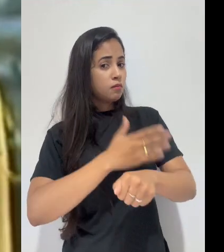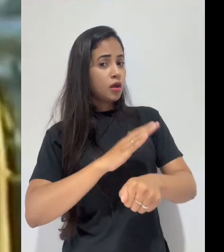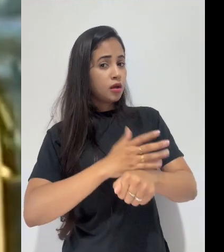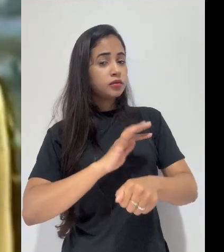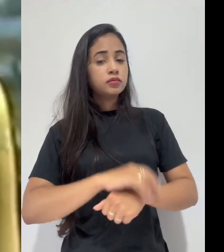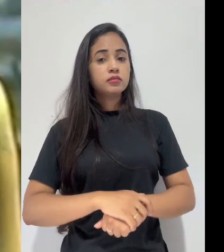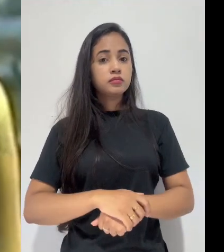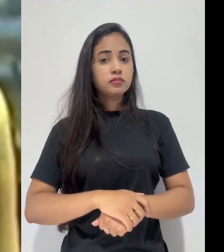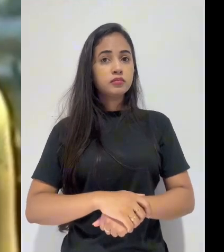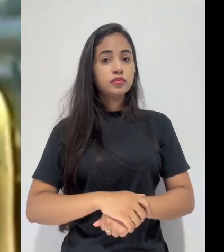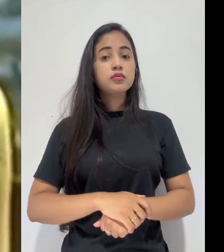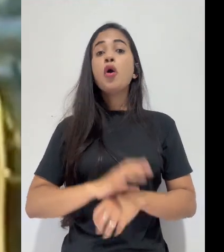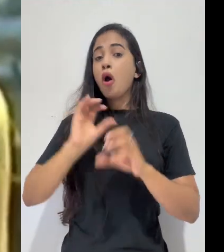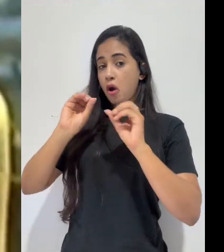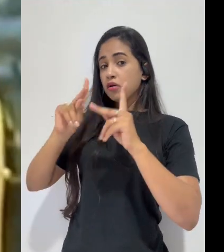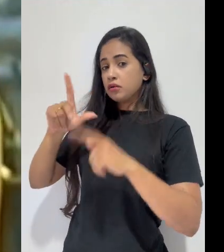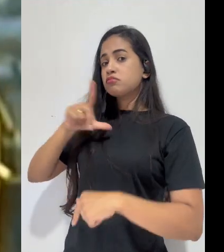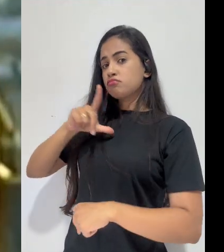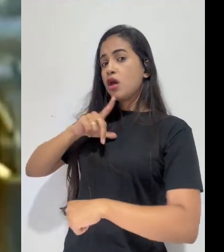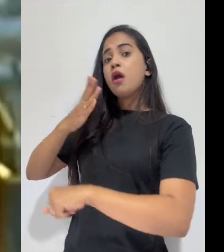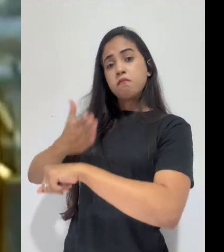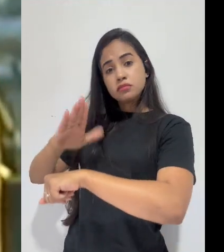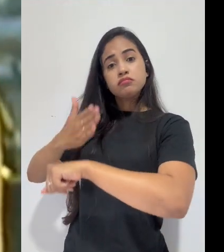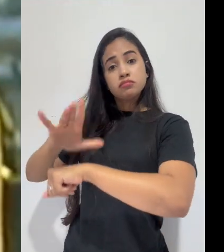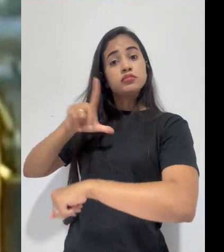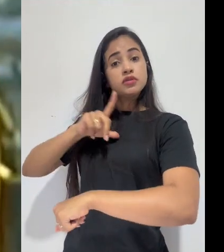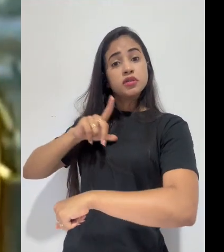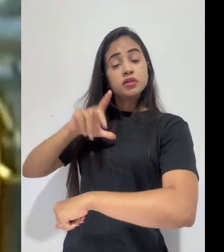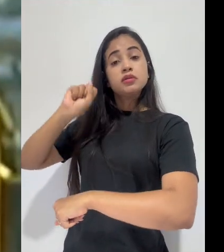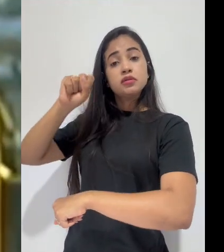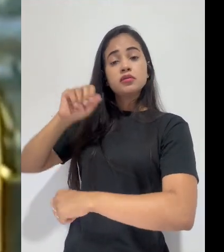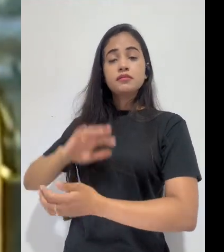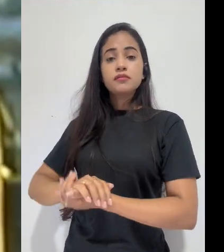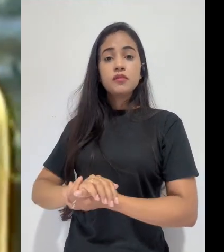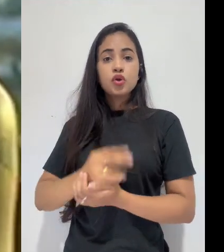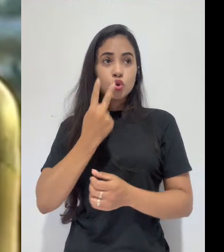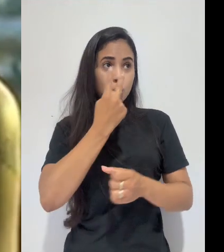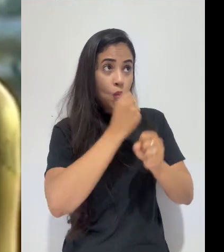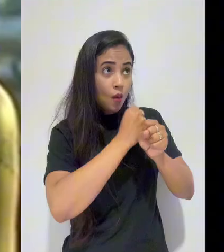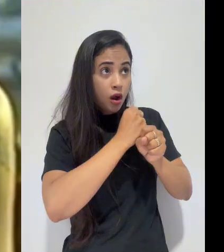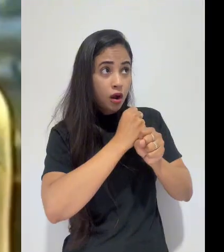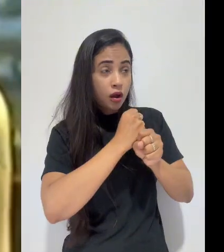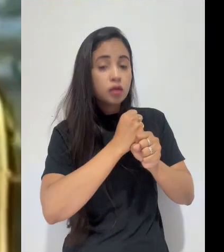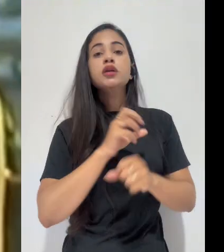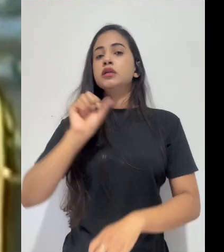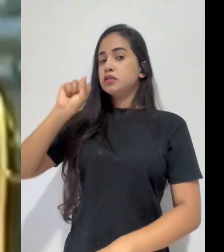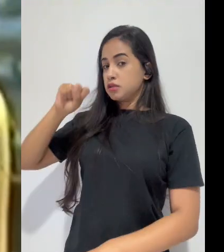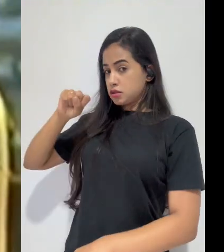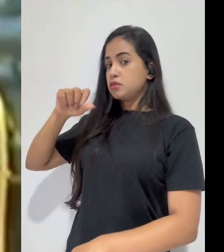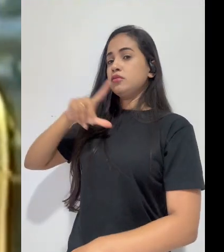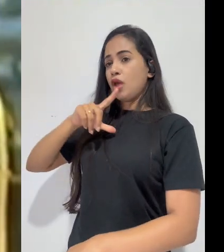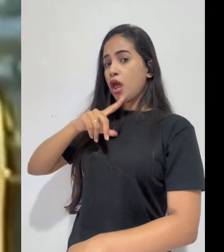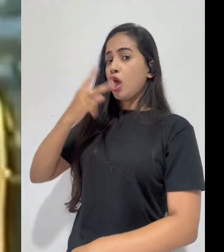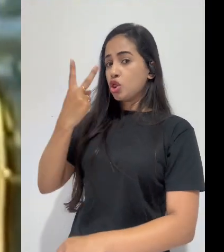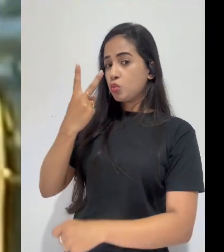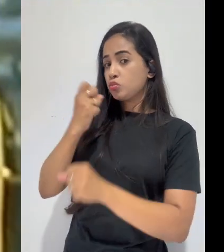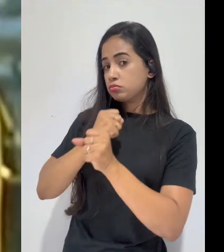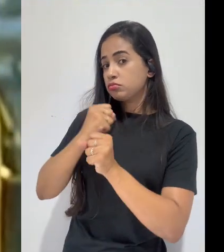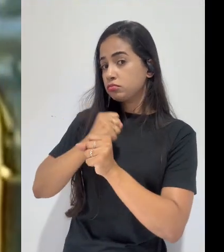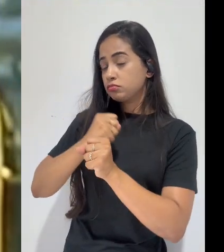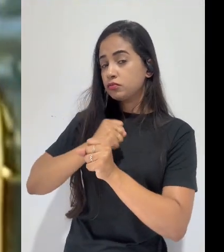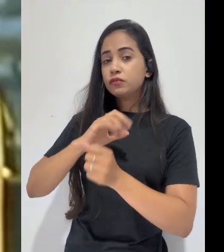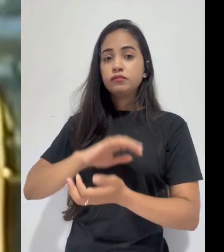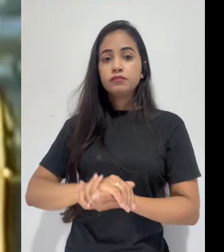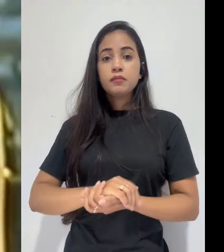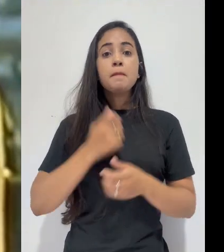ter prática. Eu falei: tenho prática, eu tenho bastante prática. Mais de 2 anos de prática. Eu falei: eu tenho mais de 2